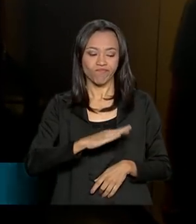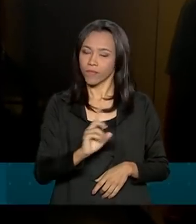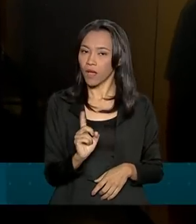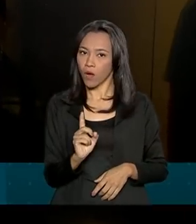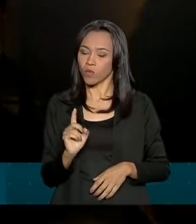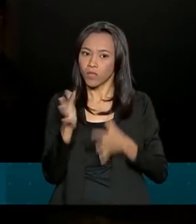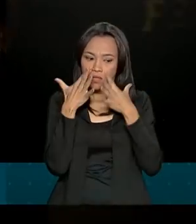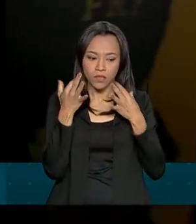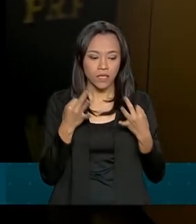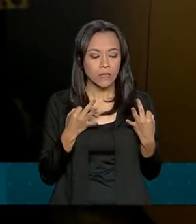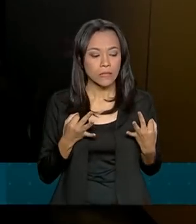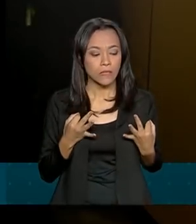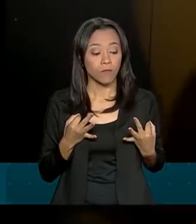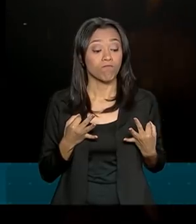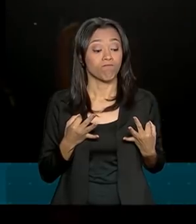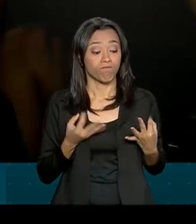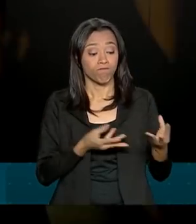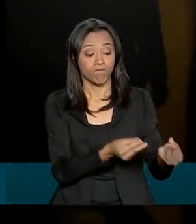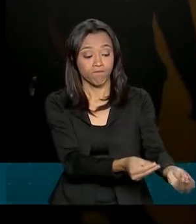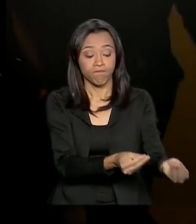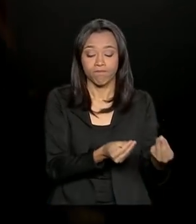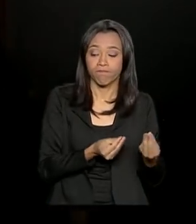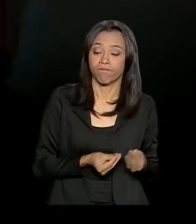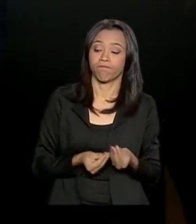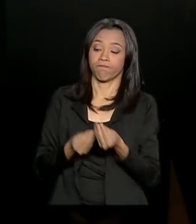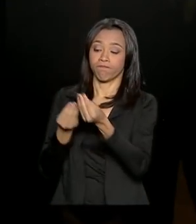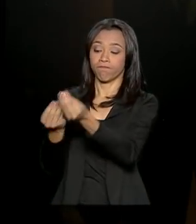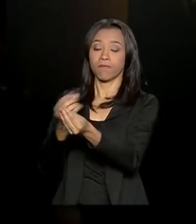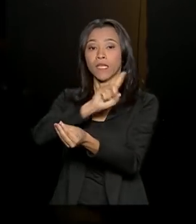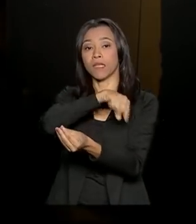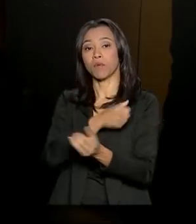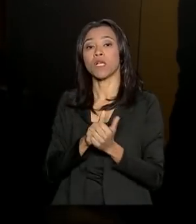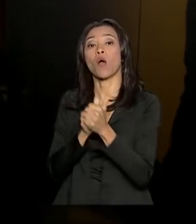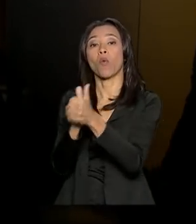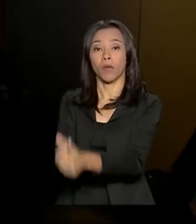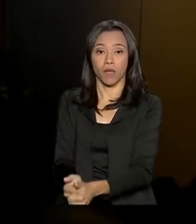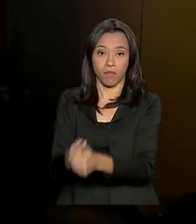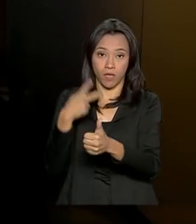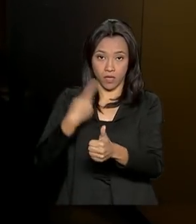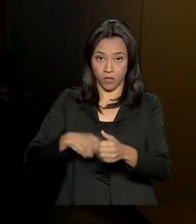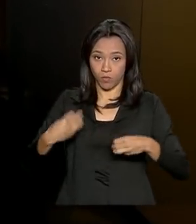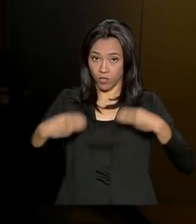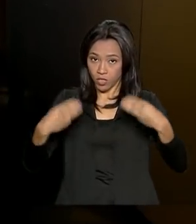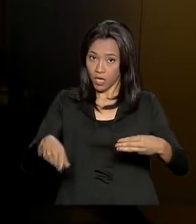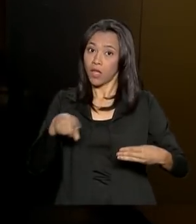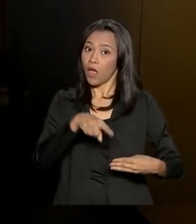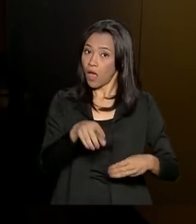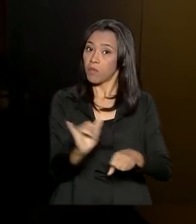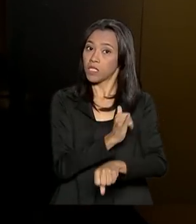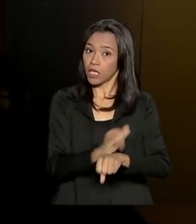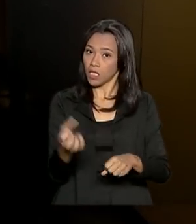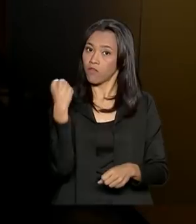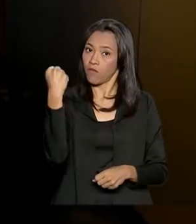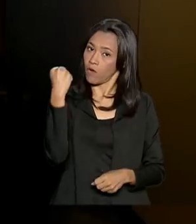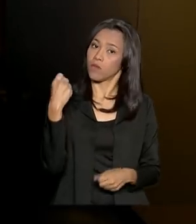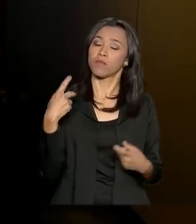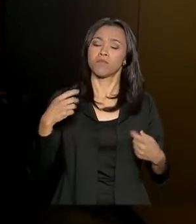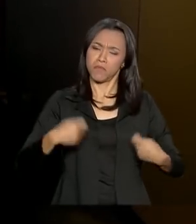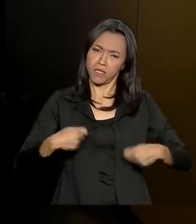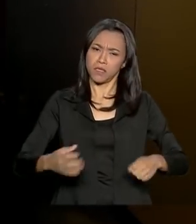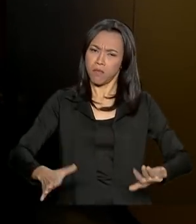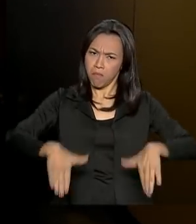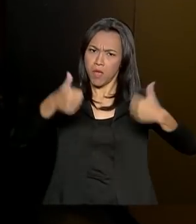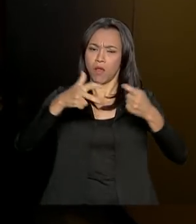denúncias, elas recebem o encaminhamento e depois tem o acompanhamento do Ministério. É um instrumento forte que precisa ser melhorado,